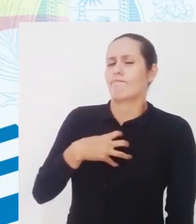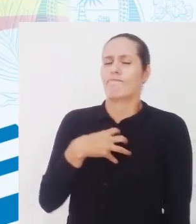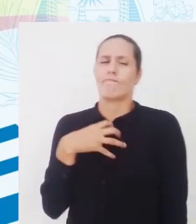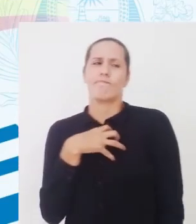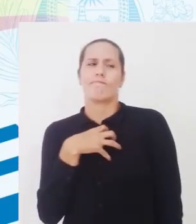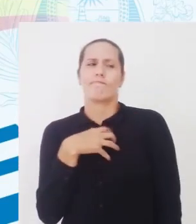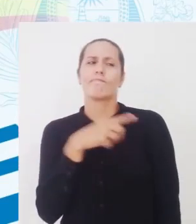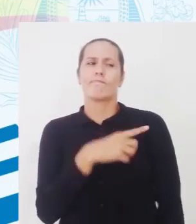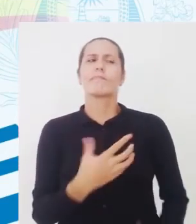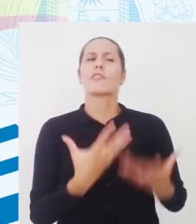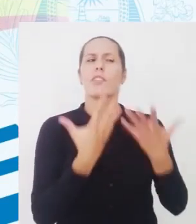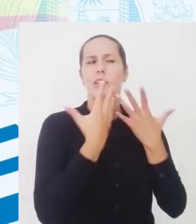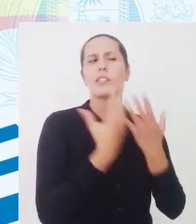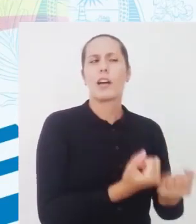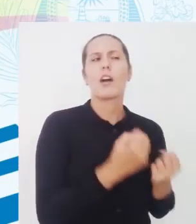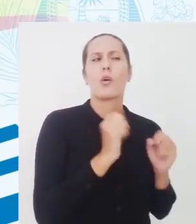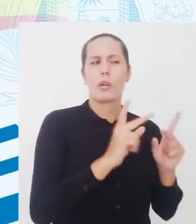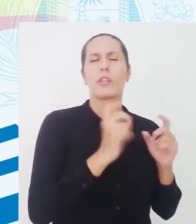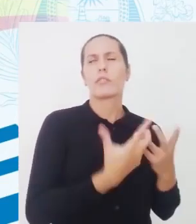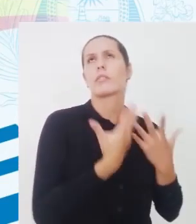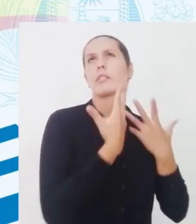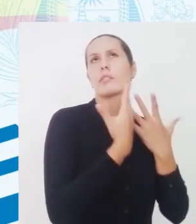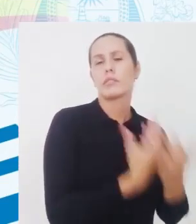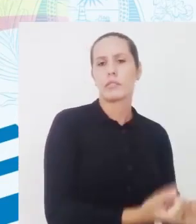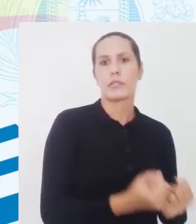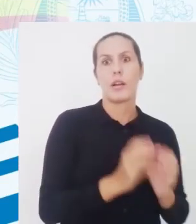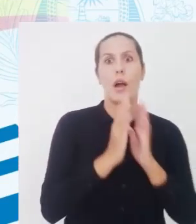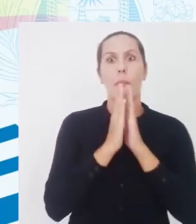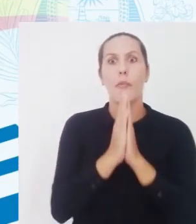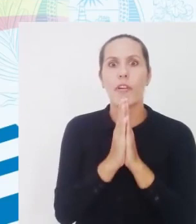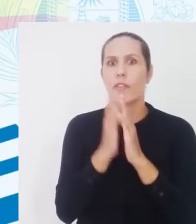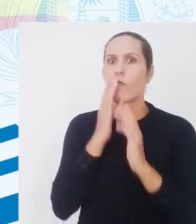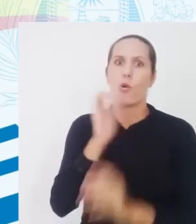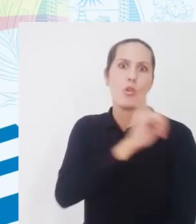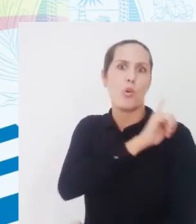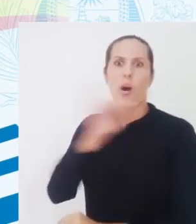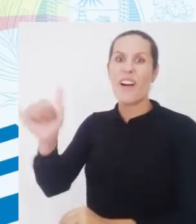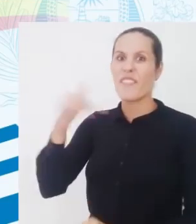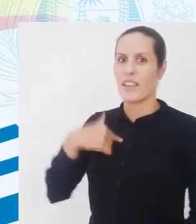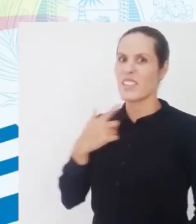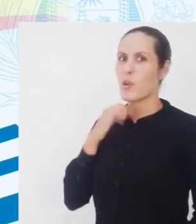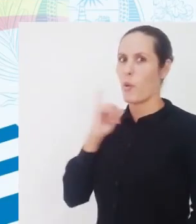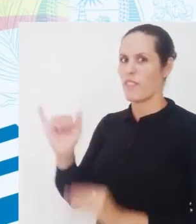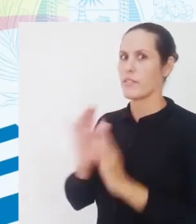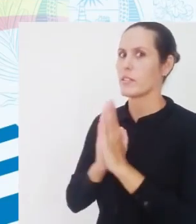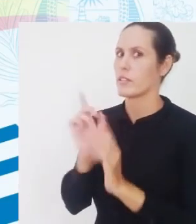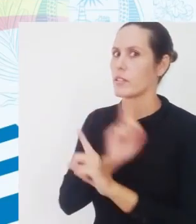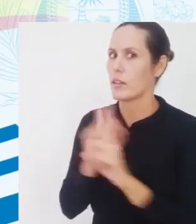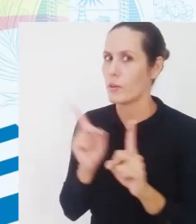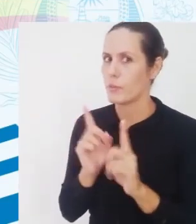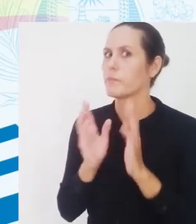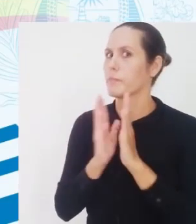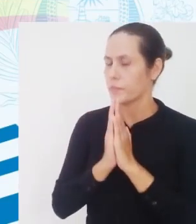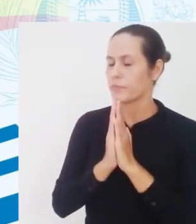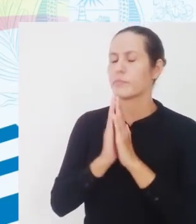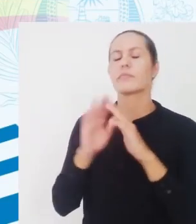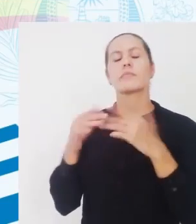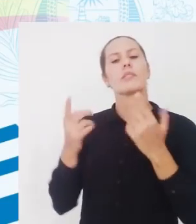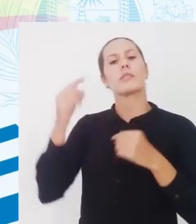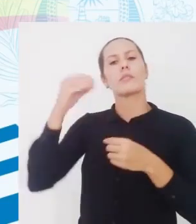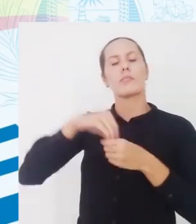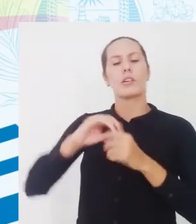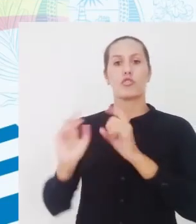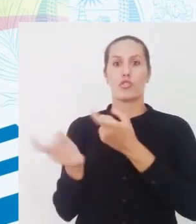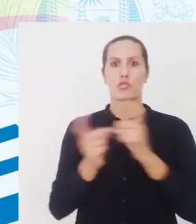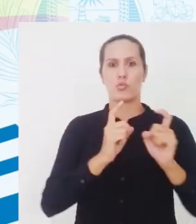jogos virtuais ou o livro de aventuras, é mais ou menos isso. Você pode usar a sua expressão facial